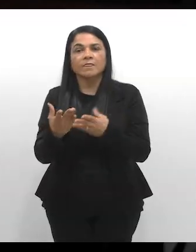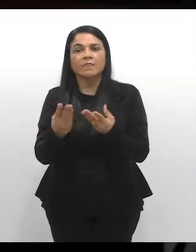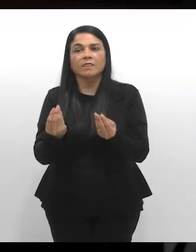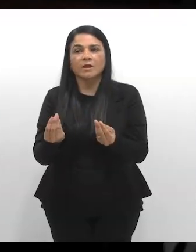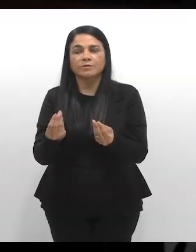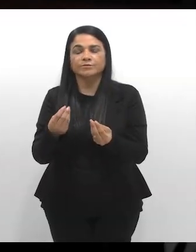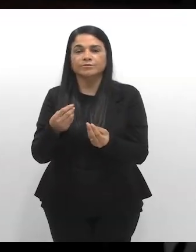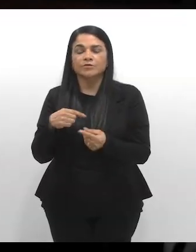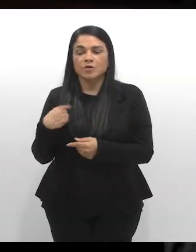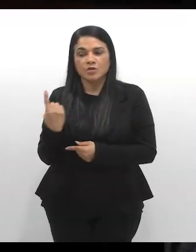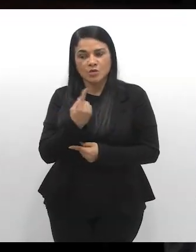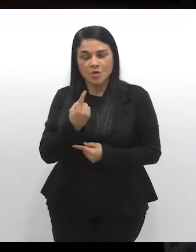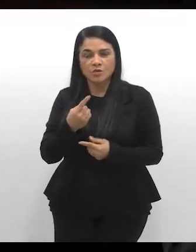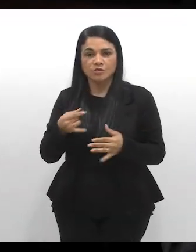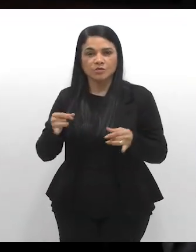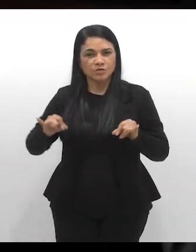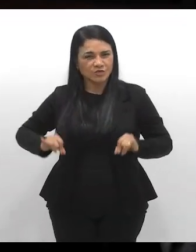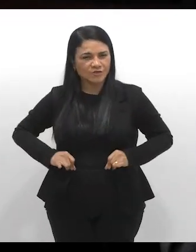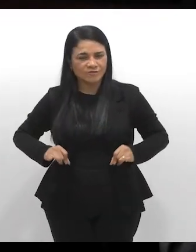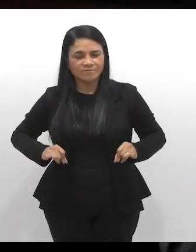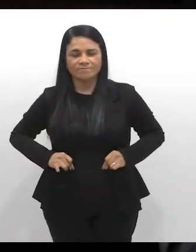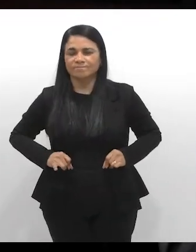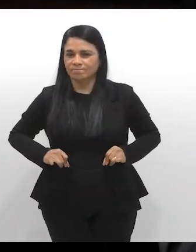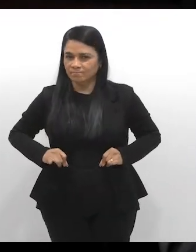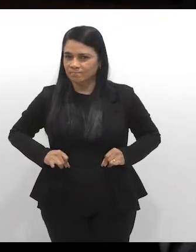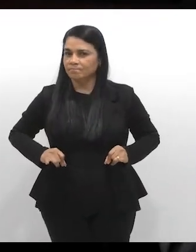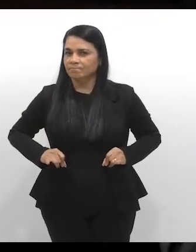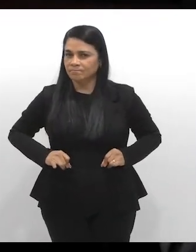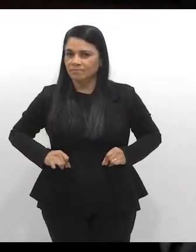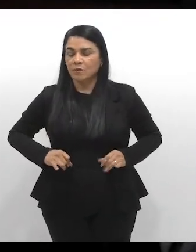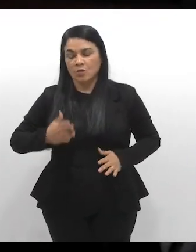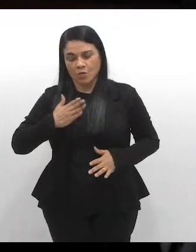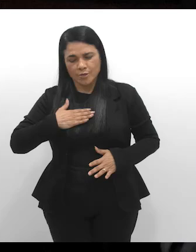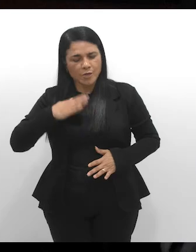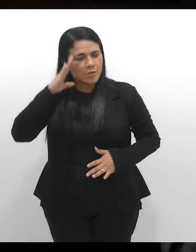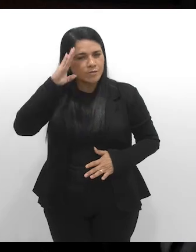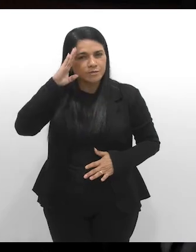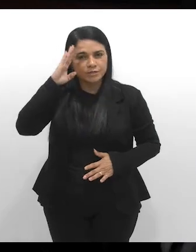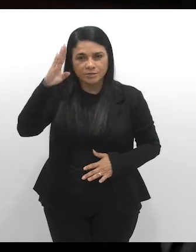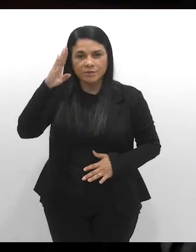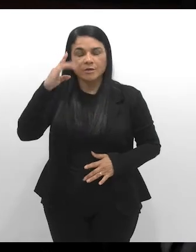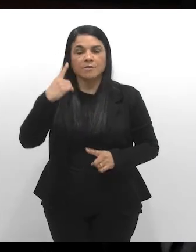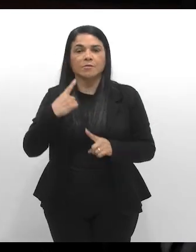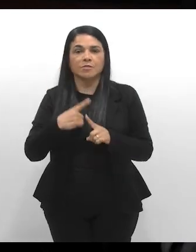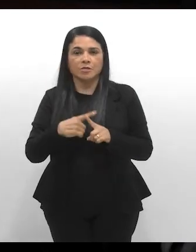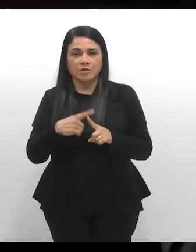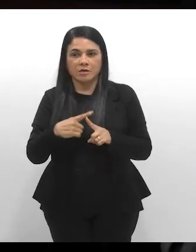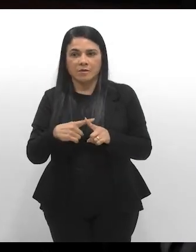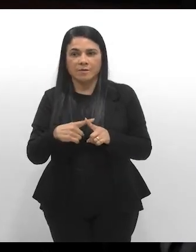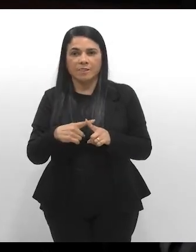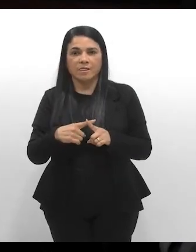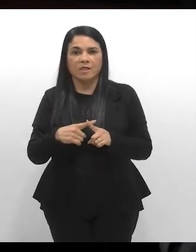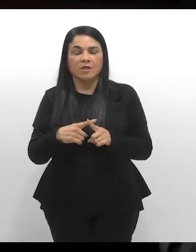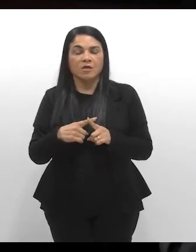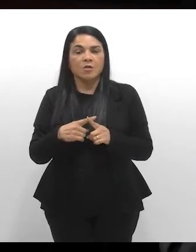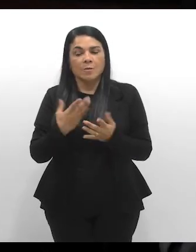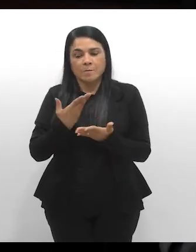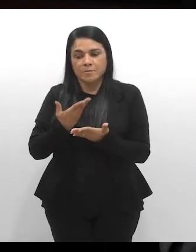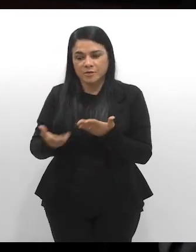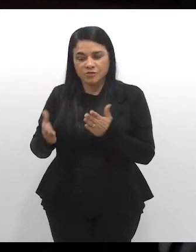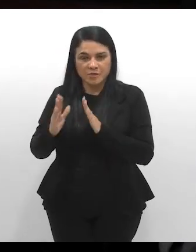O nosso sofrimento foi muito grande, principalmente o meu. porque eu fiquei